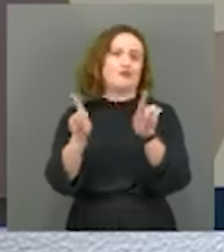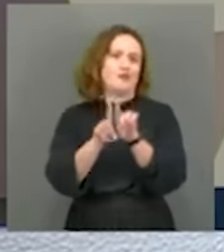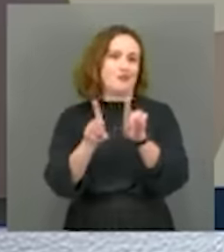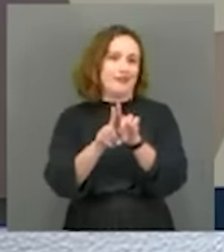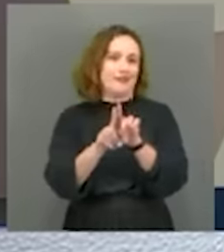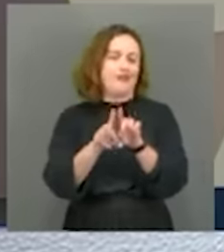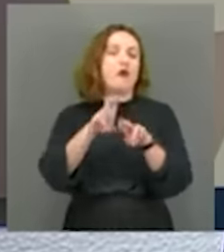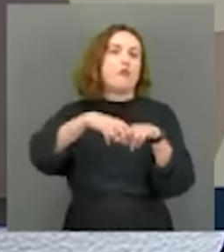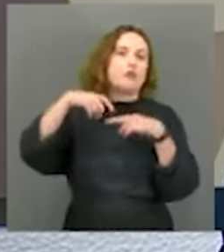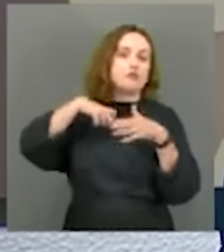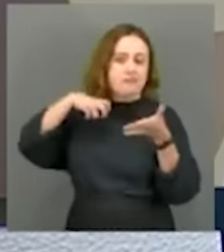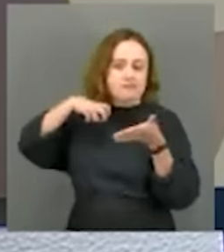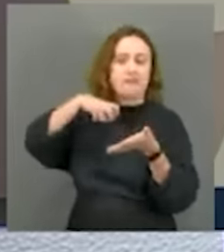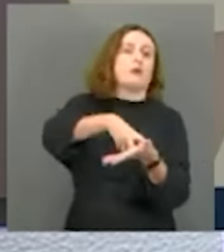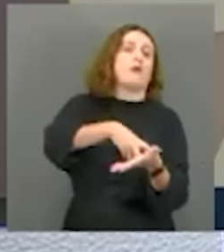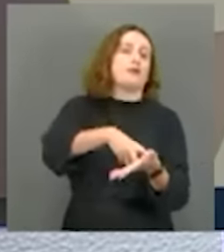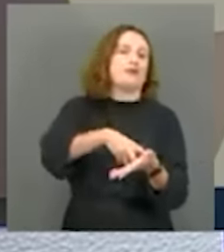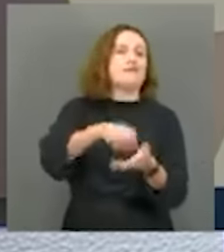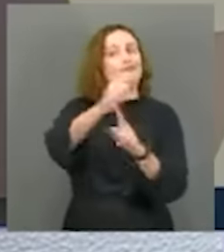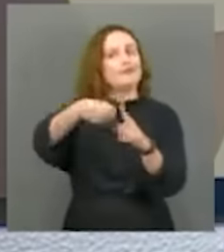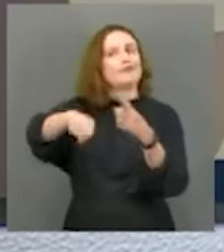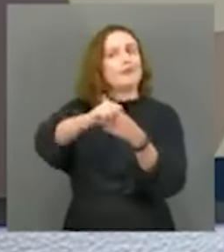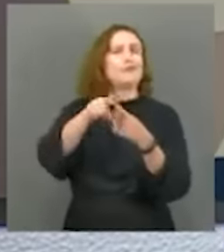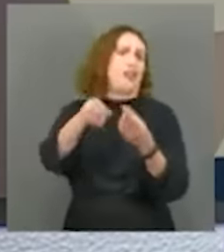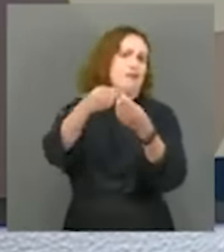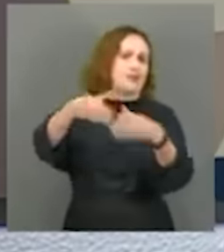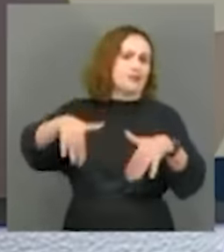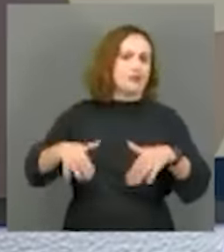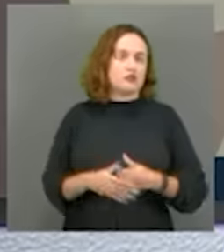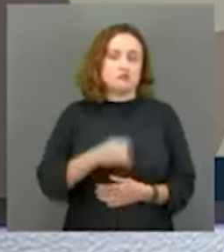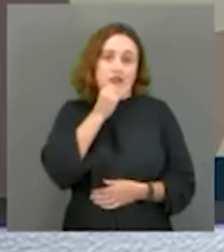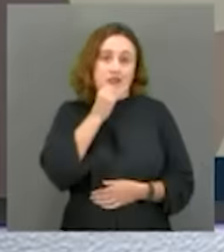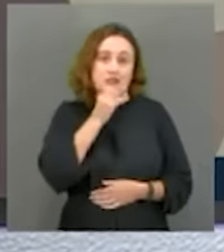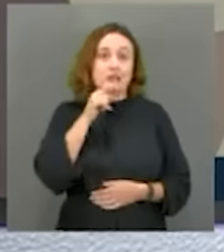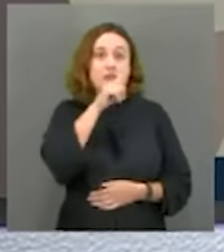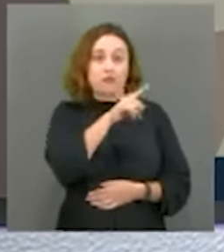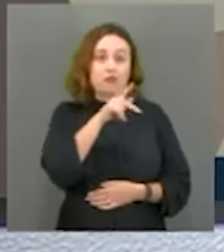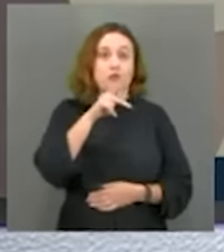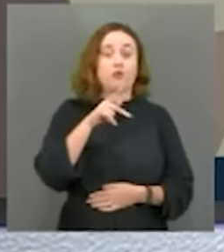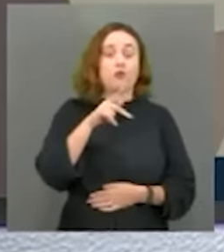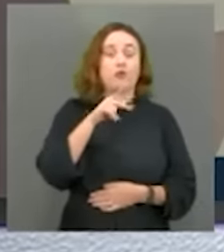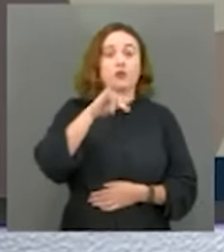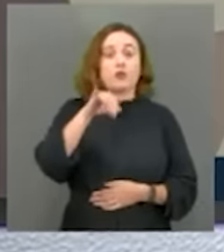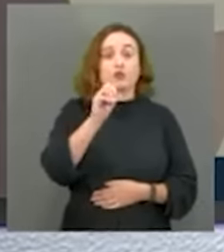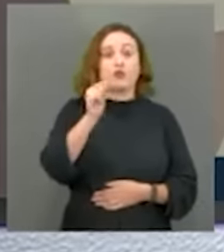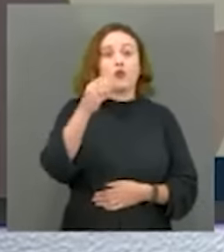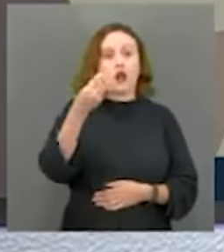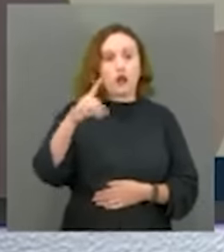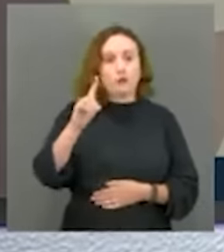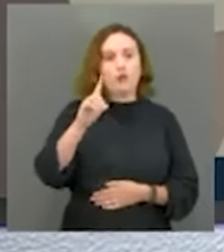para toda a sociedade vou dar um caso recente na minha cidade João Pessoa se roubou nesses cabos